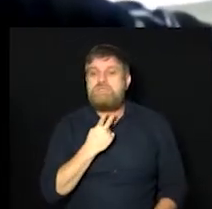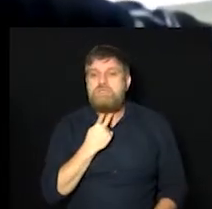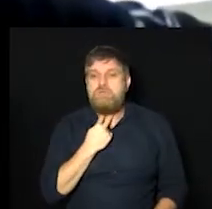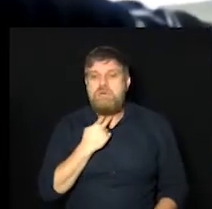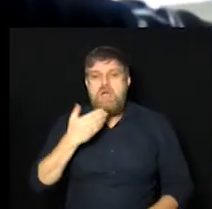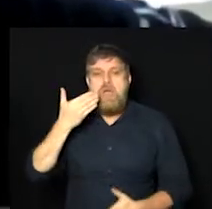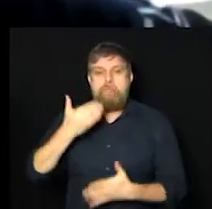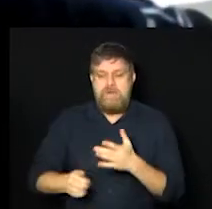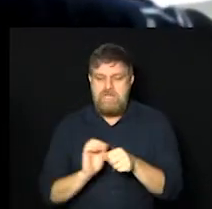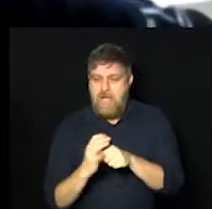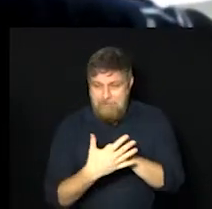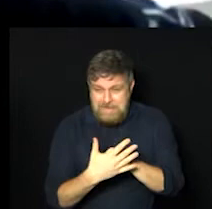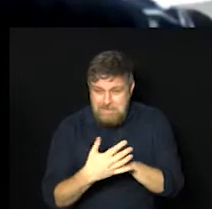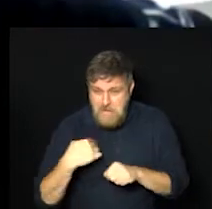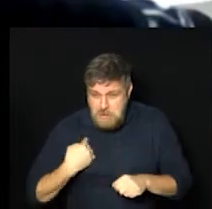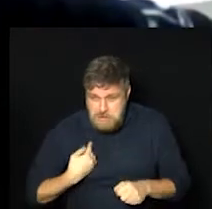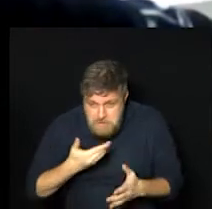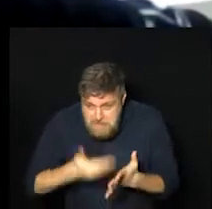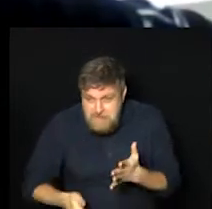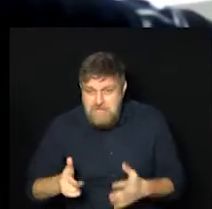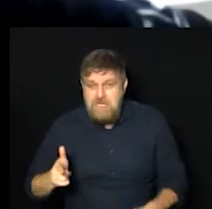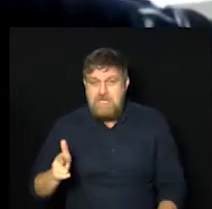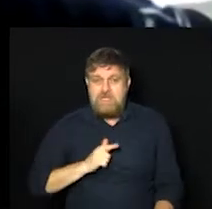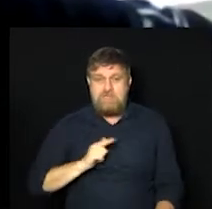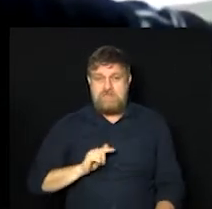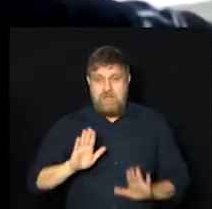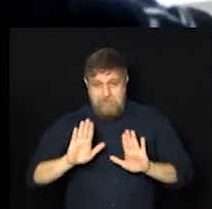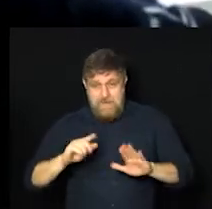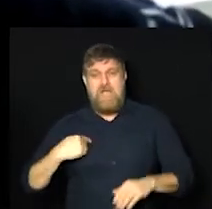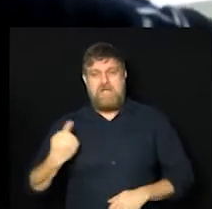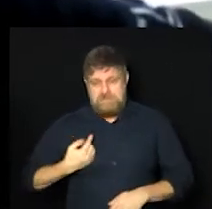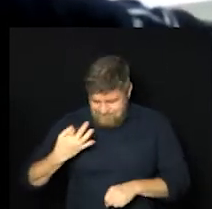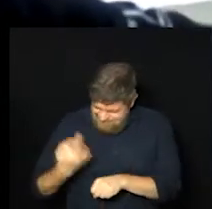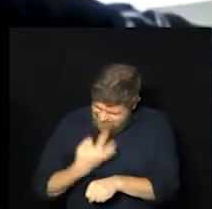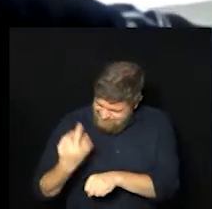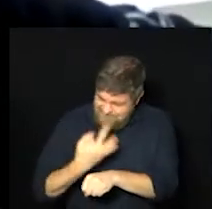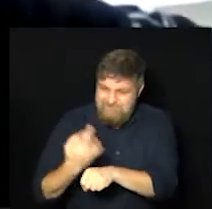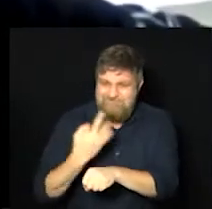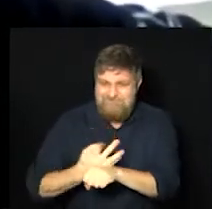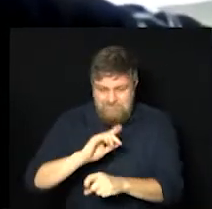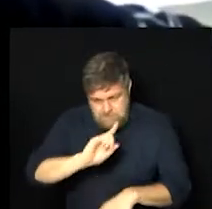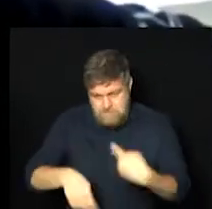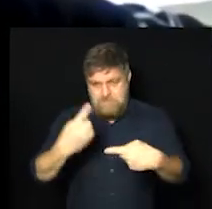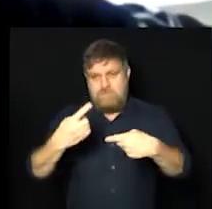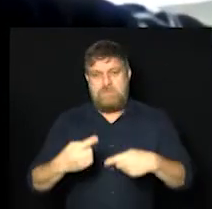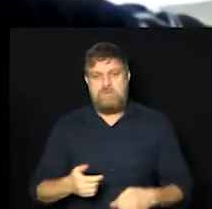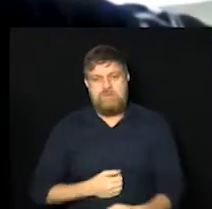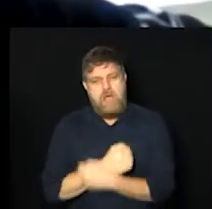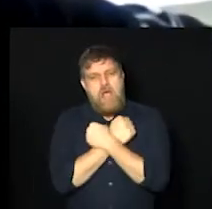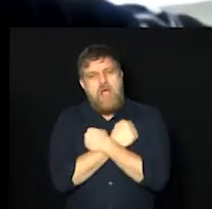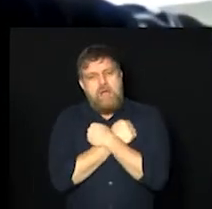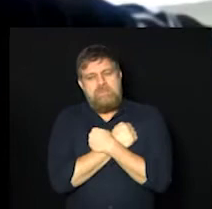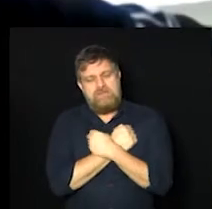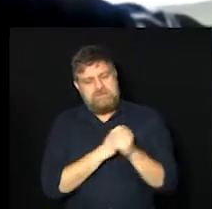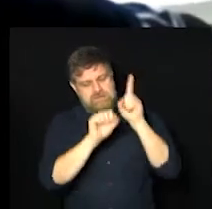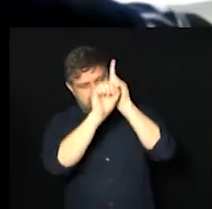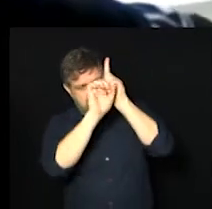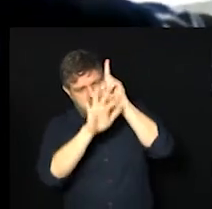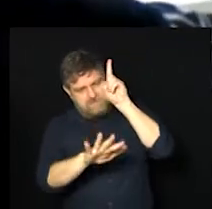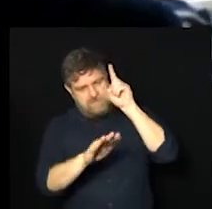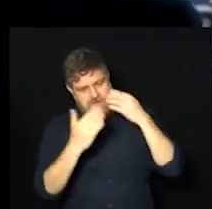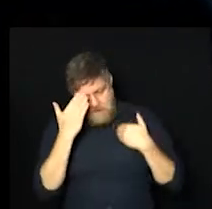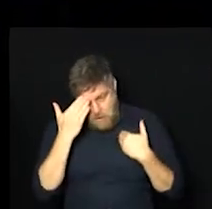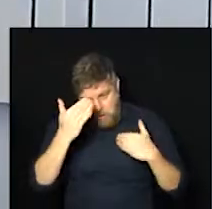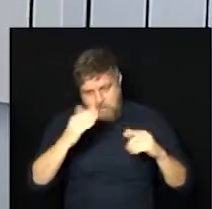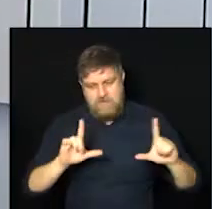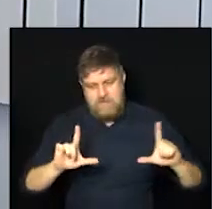derrotados pela pandemia. Que seja dois quadrangulares, mas nós vamos fazer campeonato. Gabriel, forte abraço, Deus abençoe e obrigado a todos